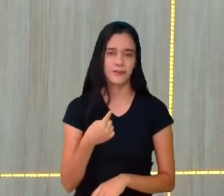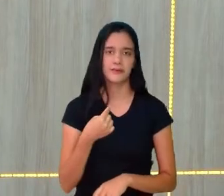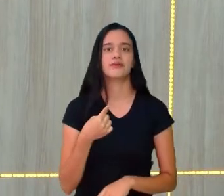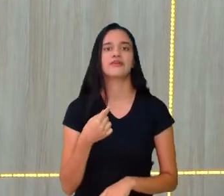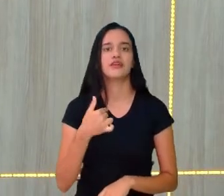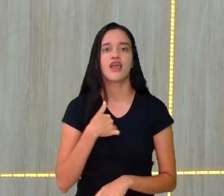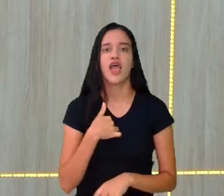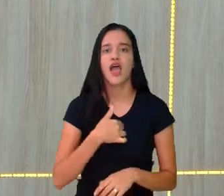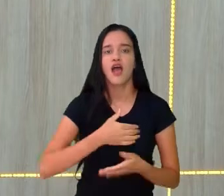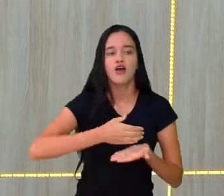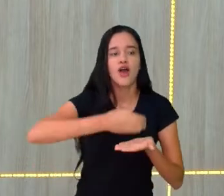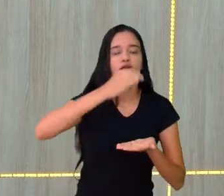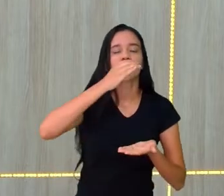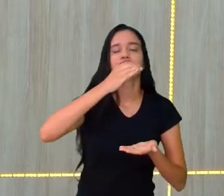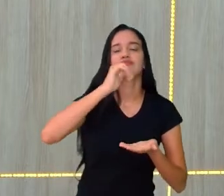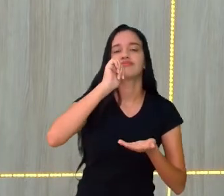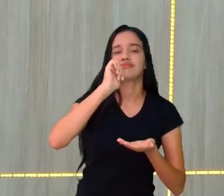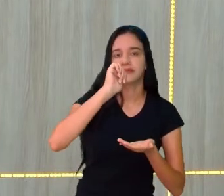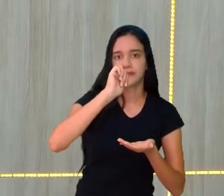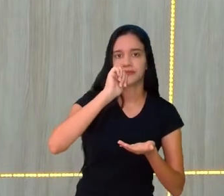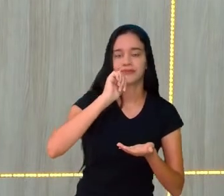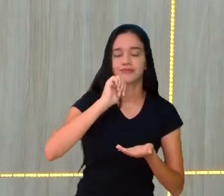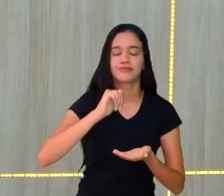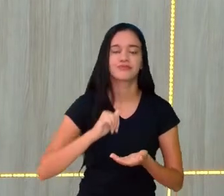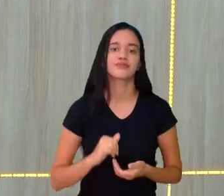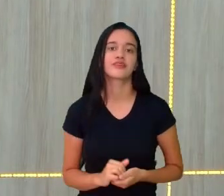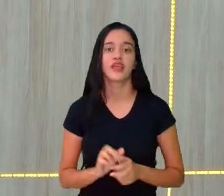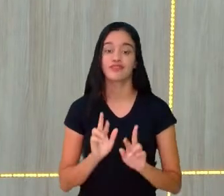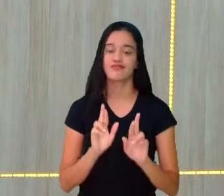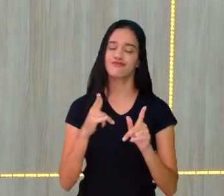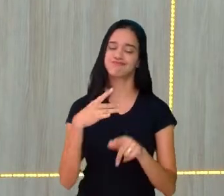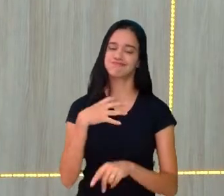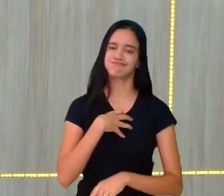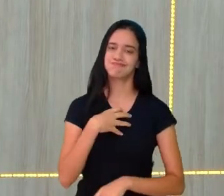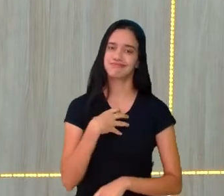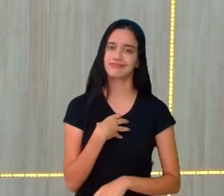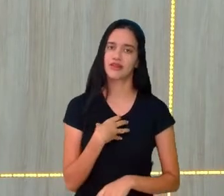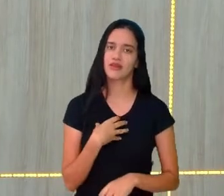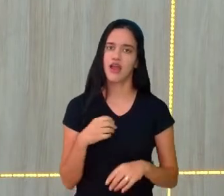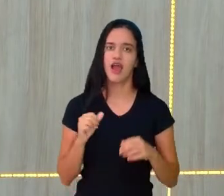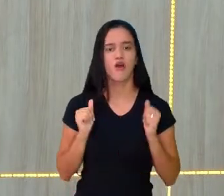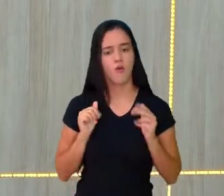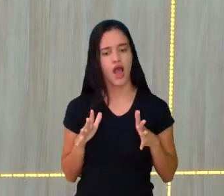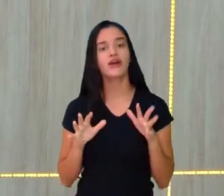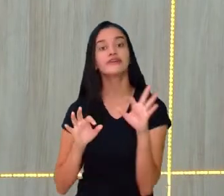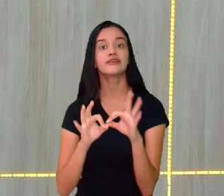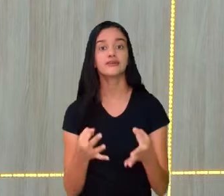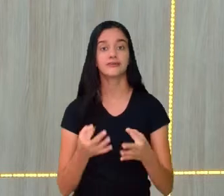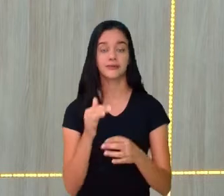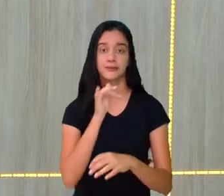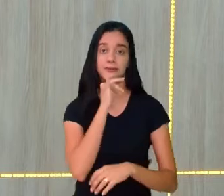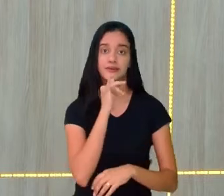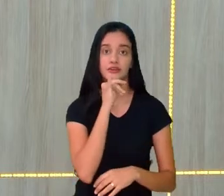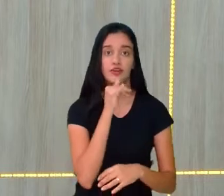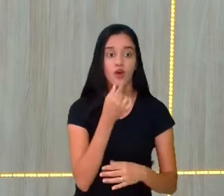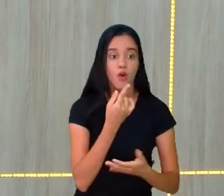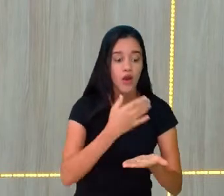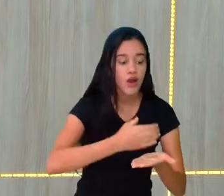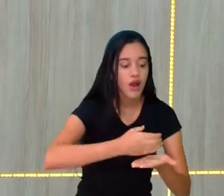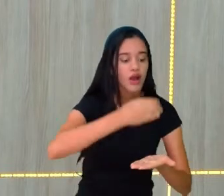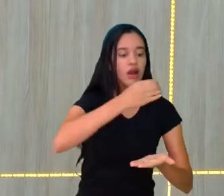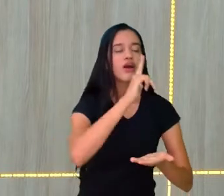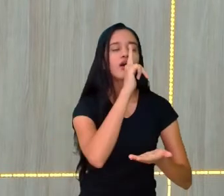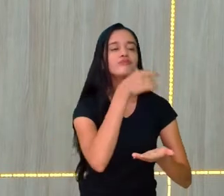nunca mais eu bebi água do mesmo jeito. Então, uma ação simples, né? Como, por exemplo, beber um copo de